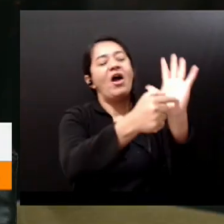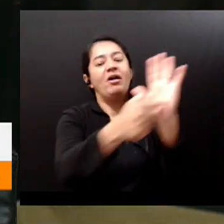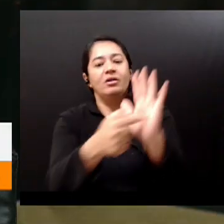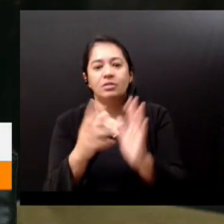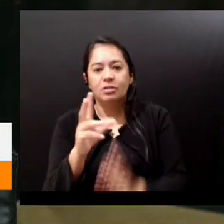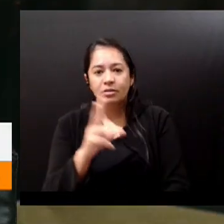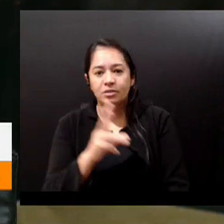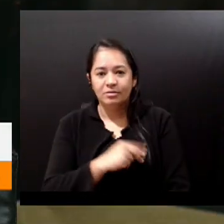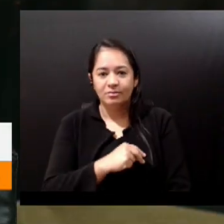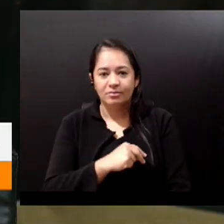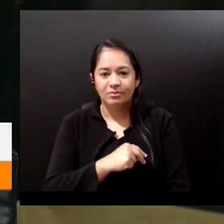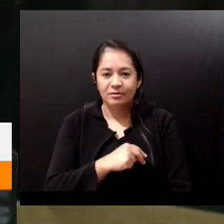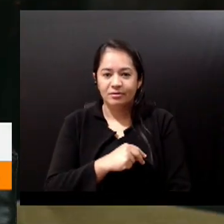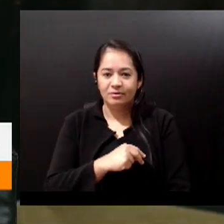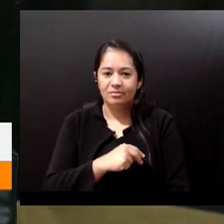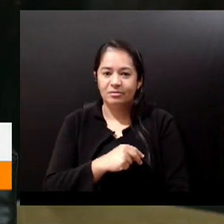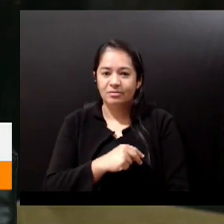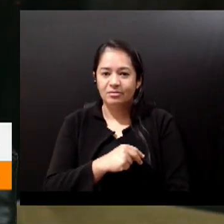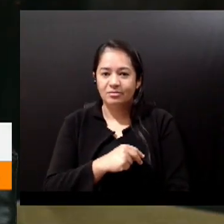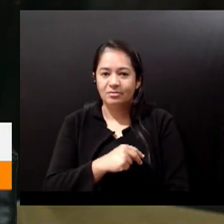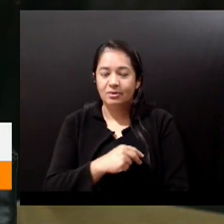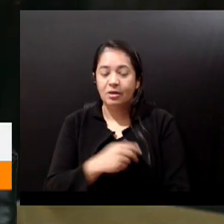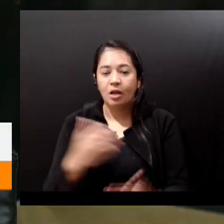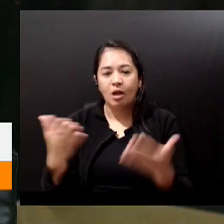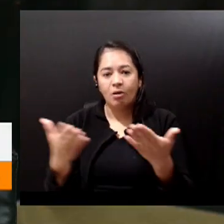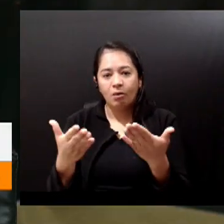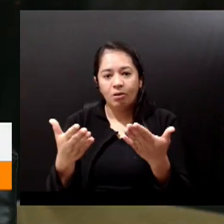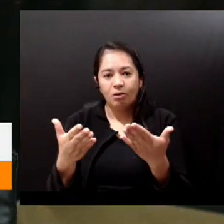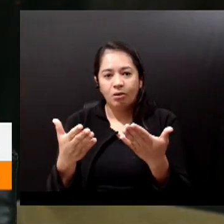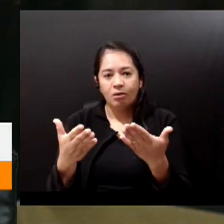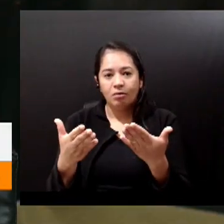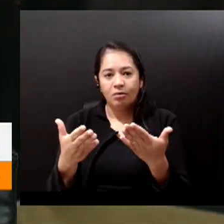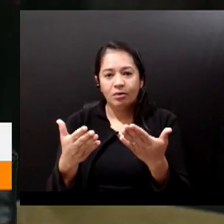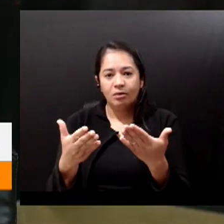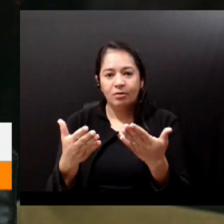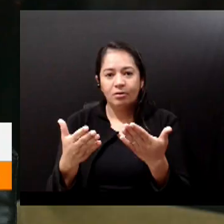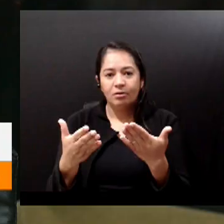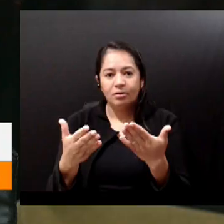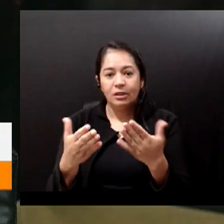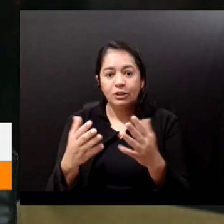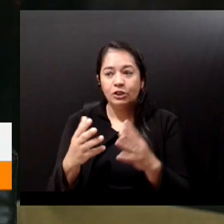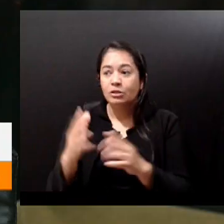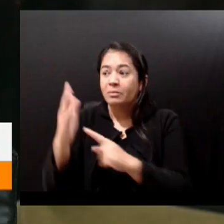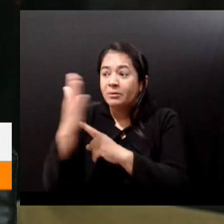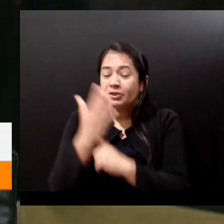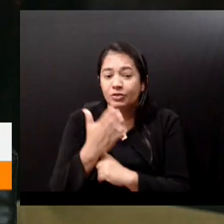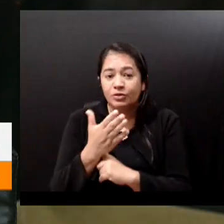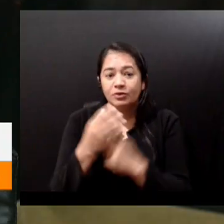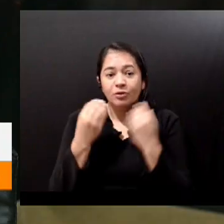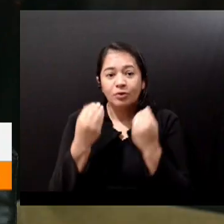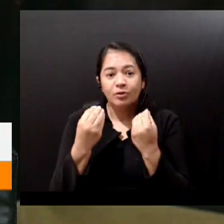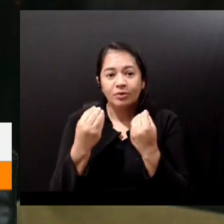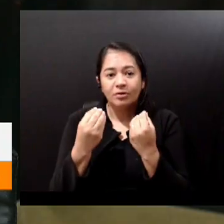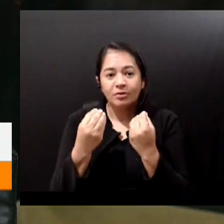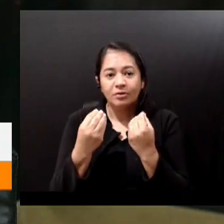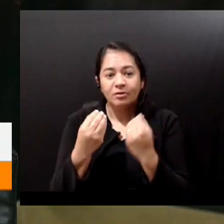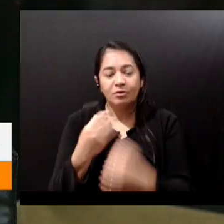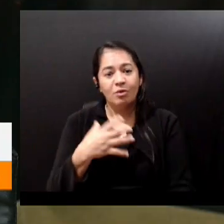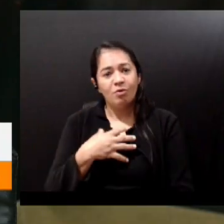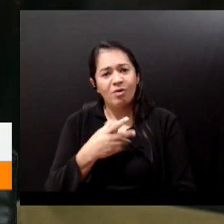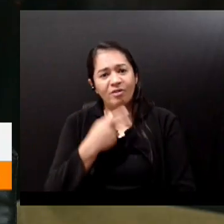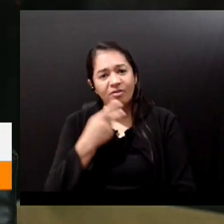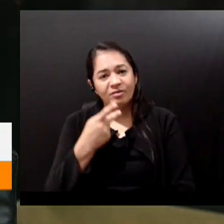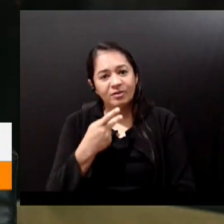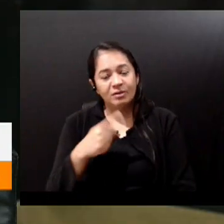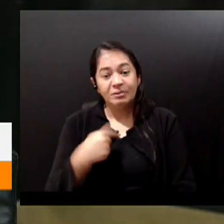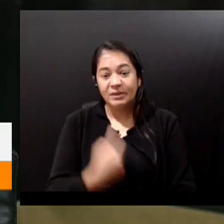assim. E agora? Samara, help, uma fala, né, para nós, para